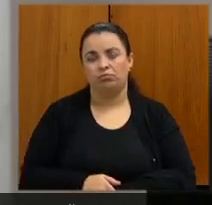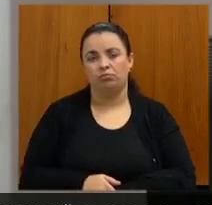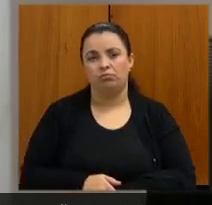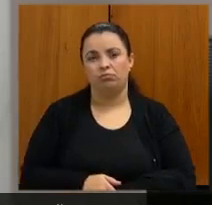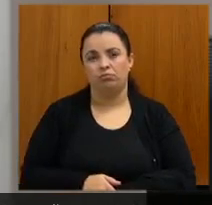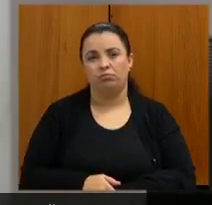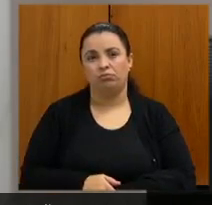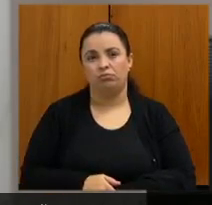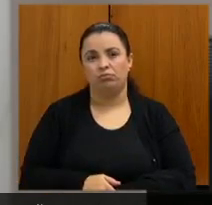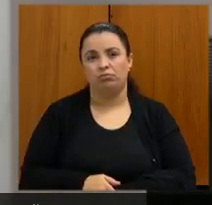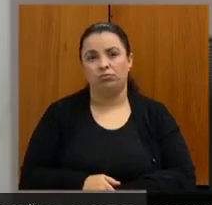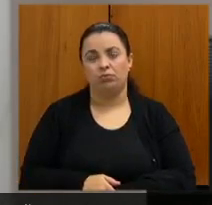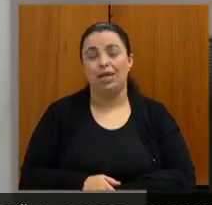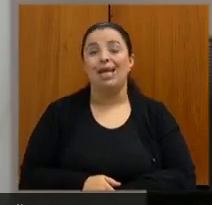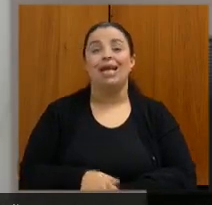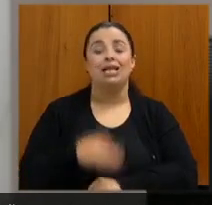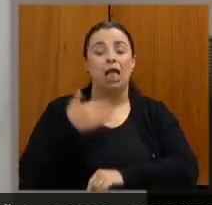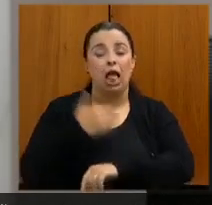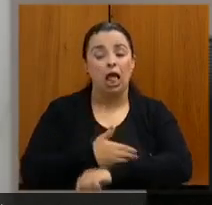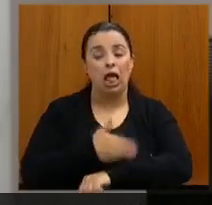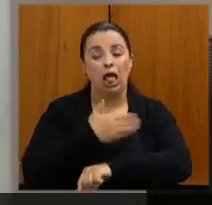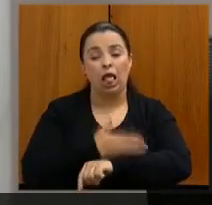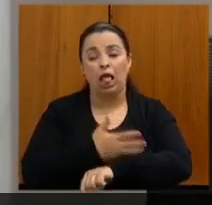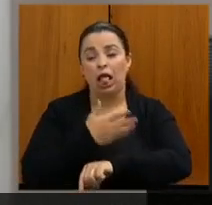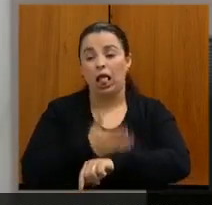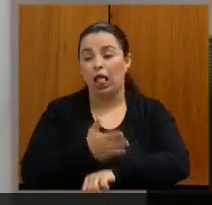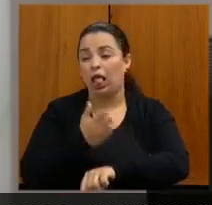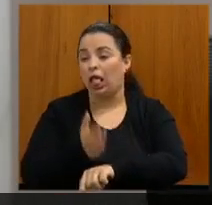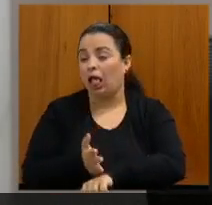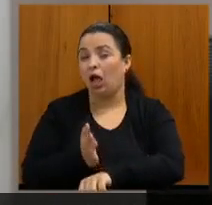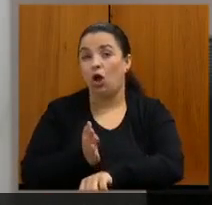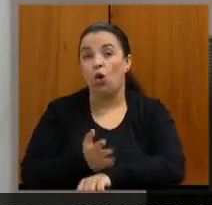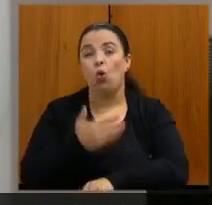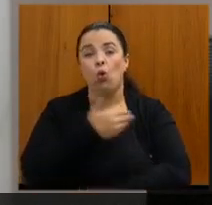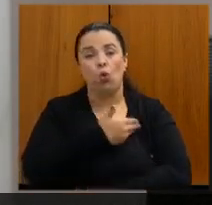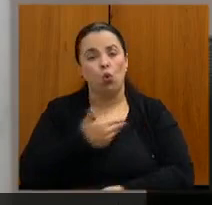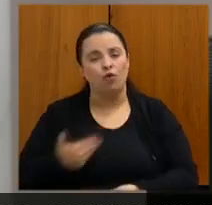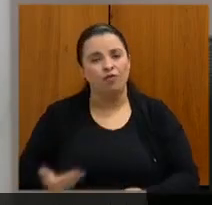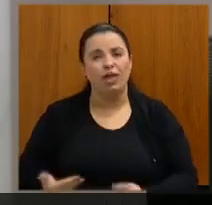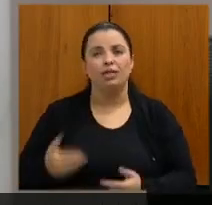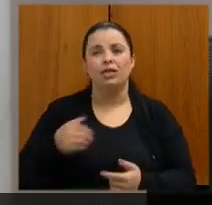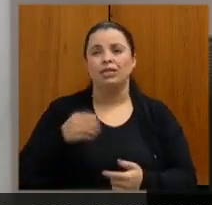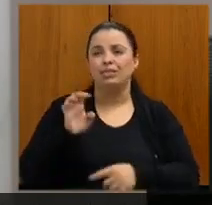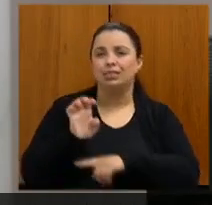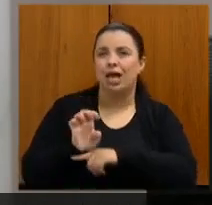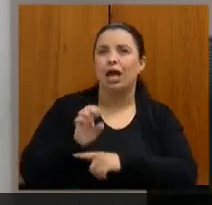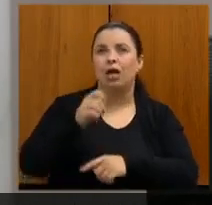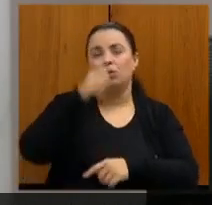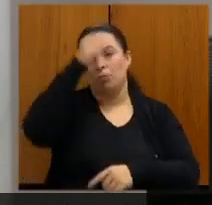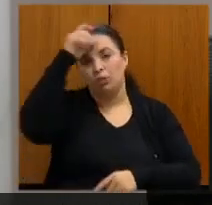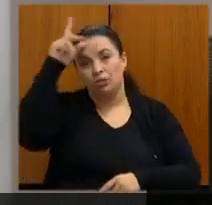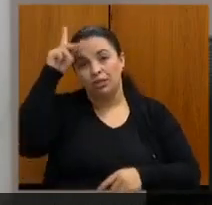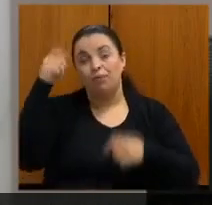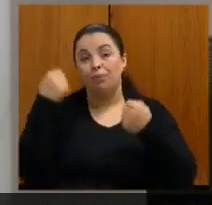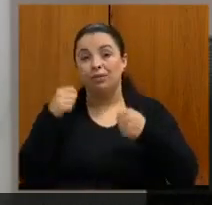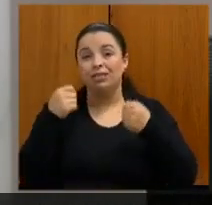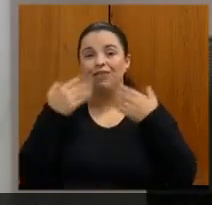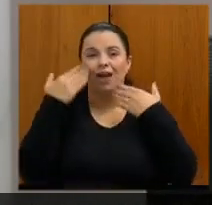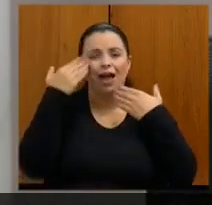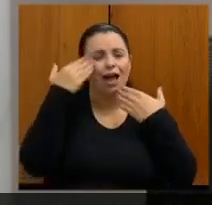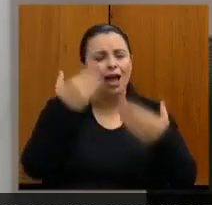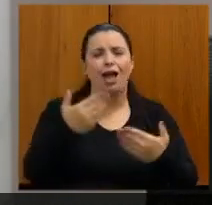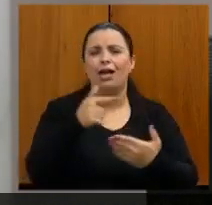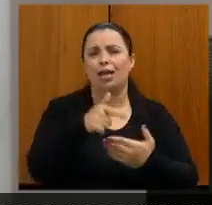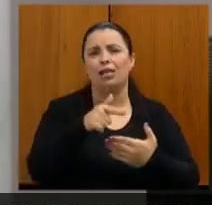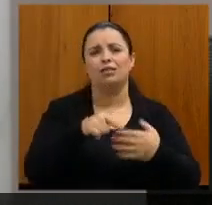os governos estadual e os governos municipais deveriam agradecer as ocupações porque se